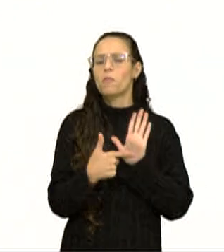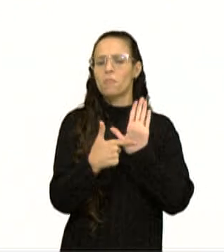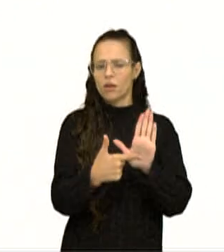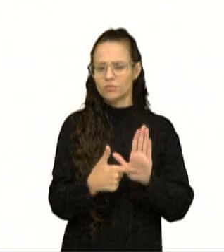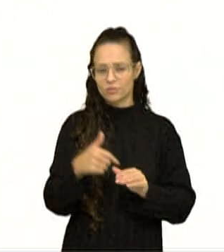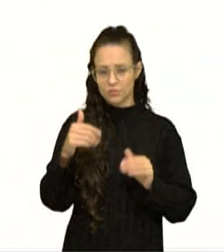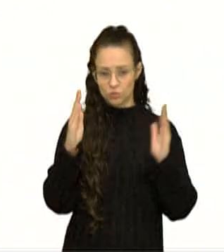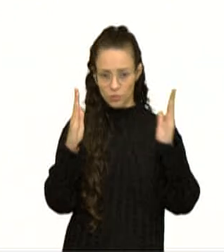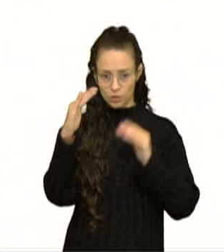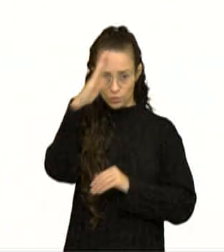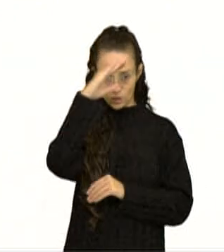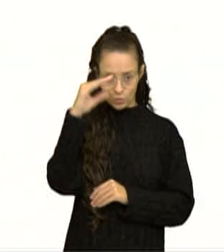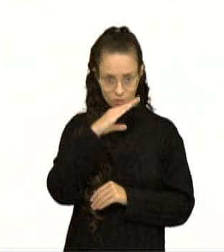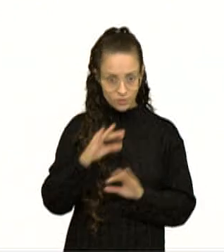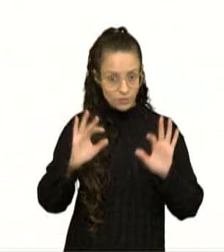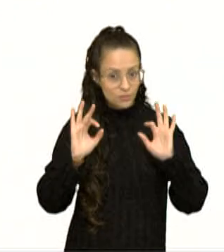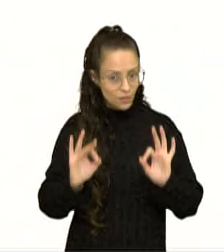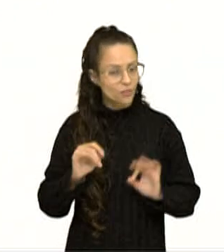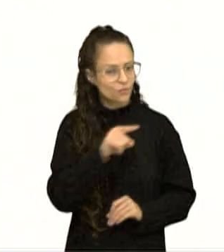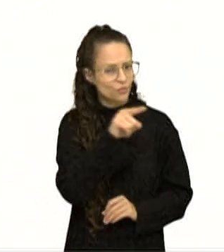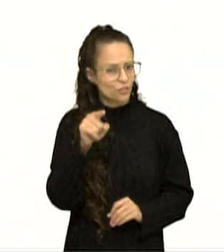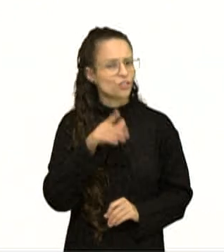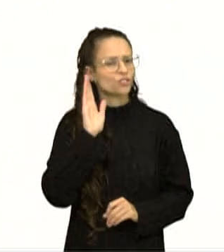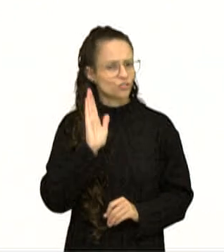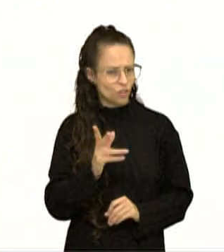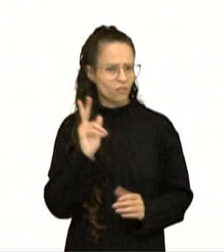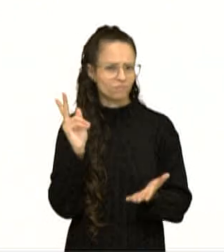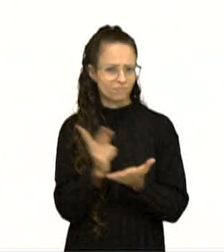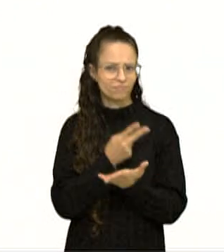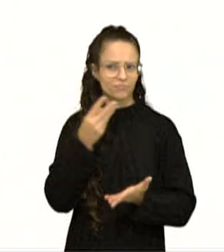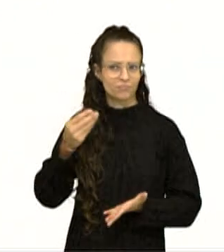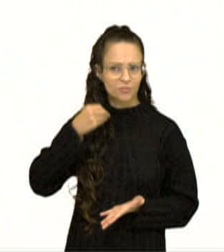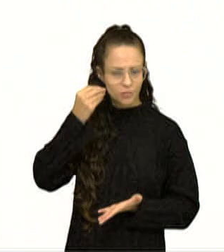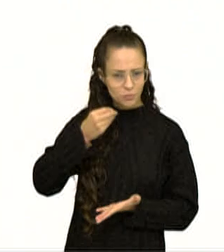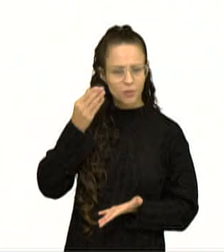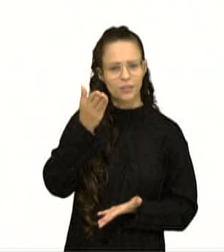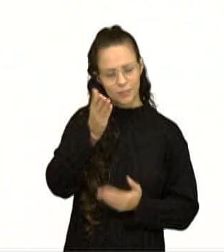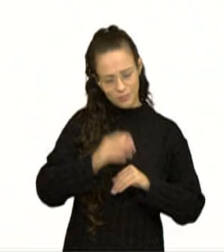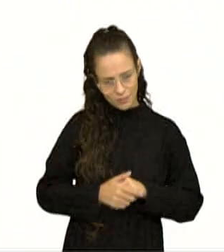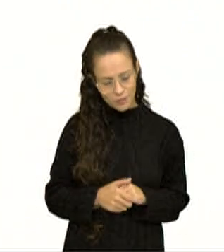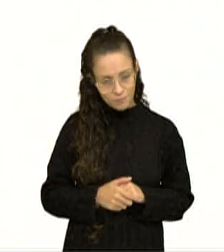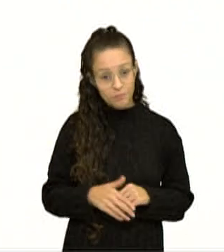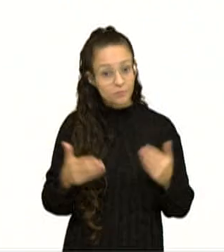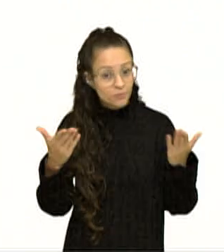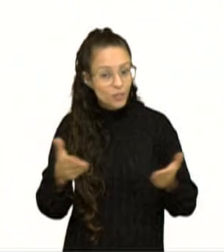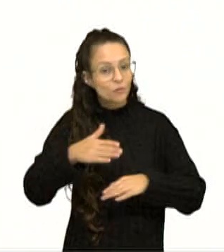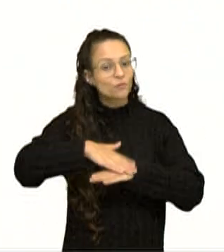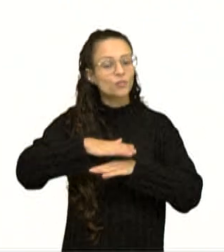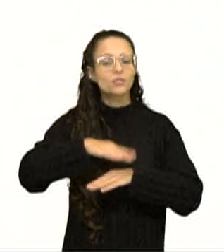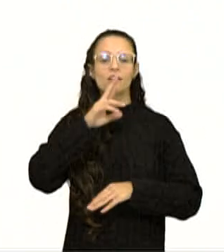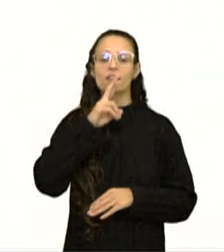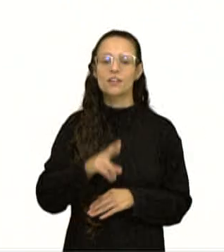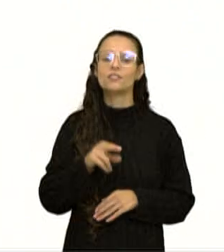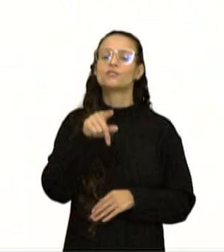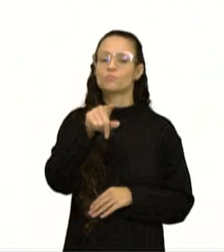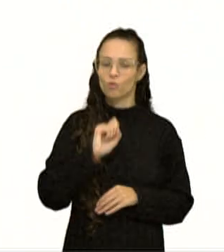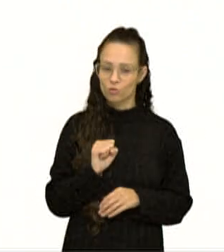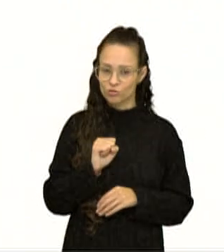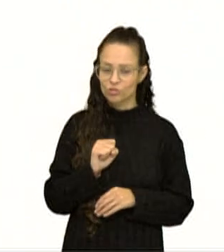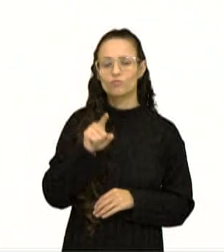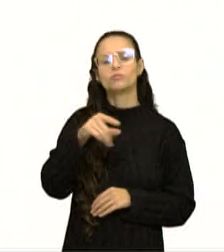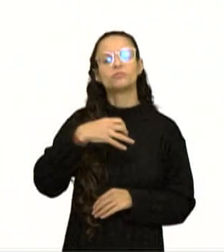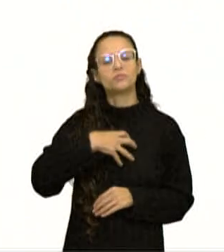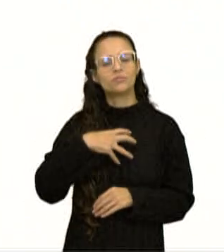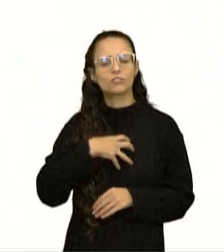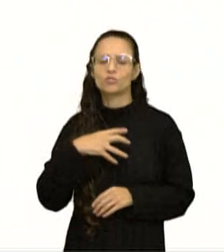na adolescência? Certamente você já passou e está passando por isso. Então, responde o que você mesmo já